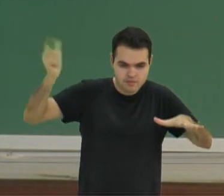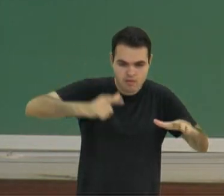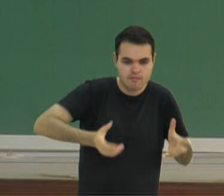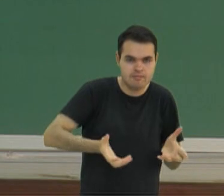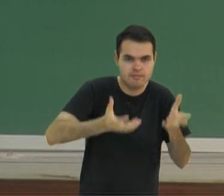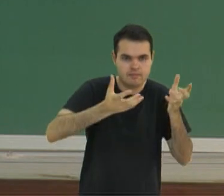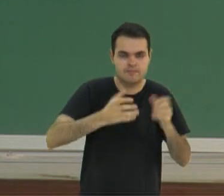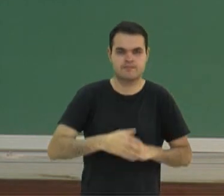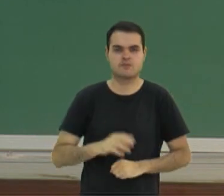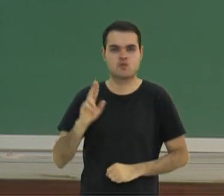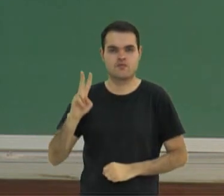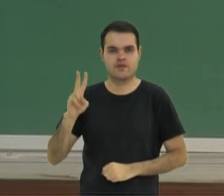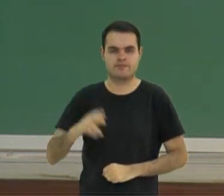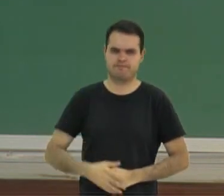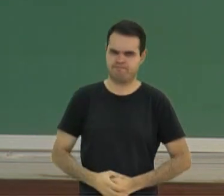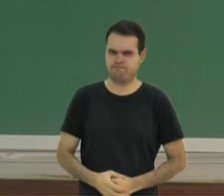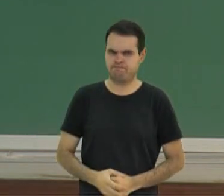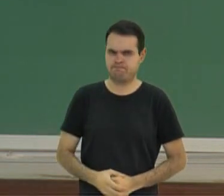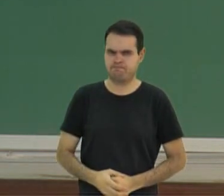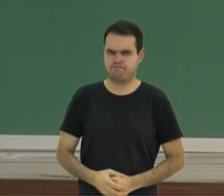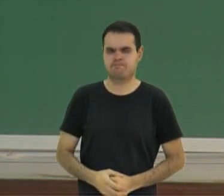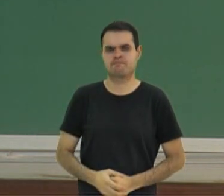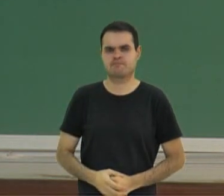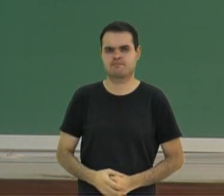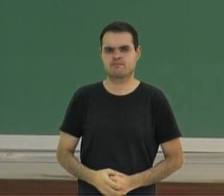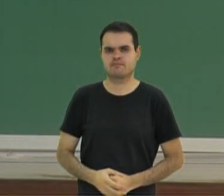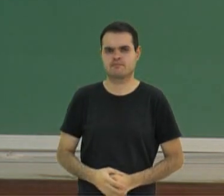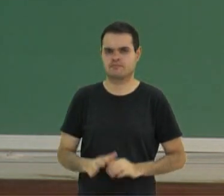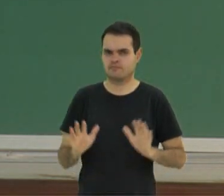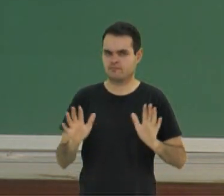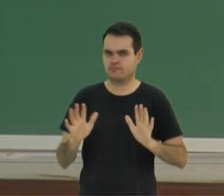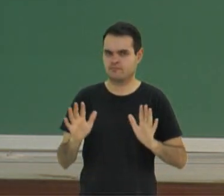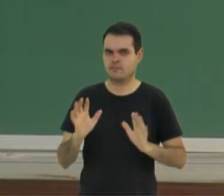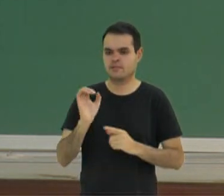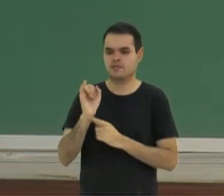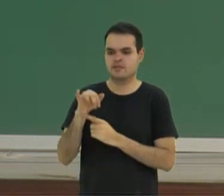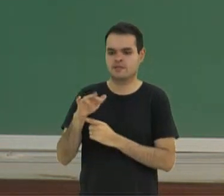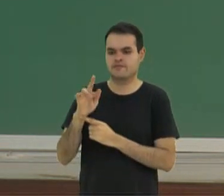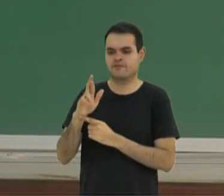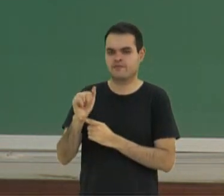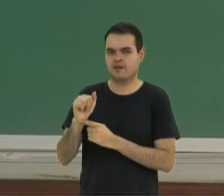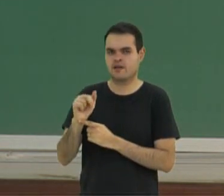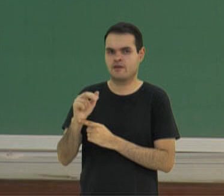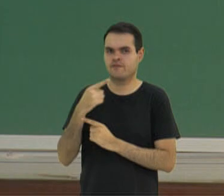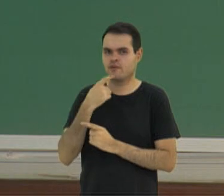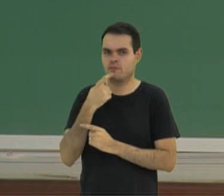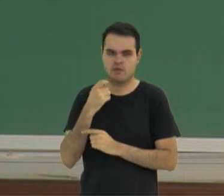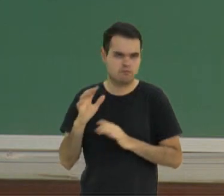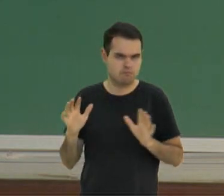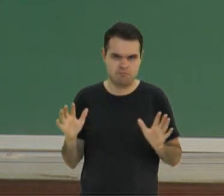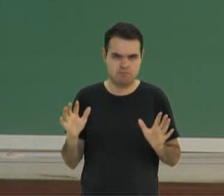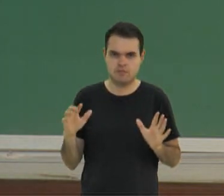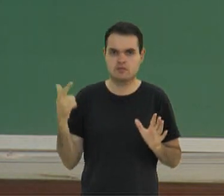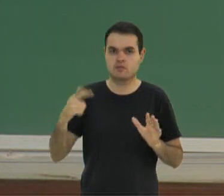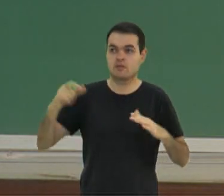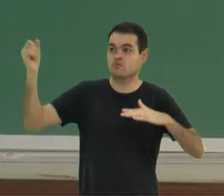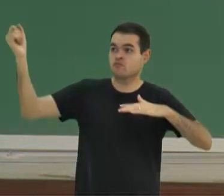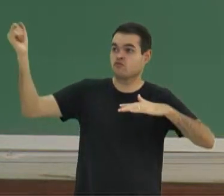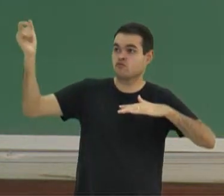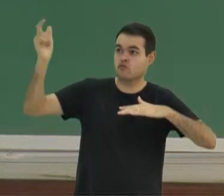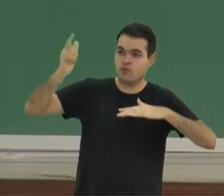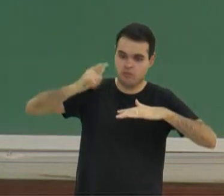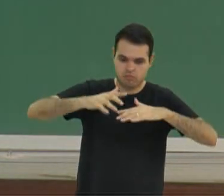querido. Ultravioleta é infravermelho, meus queridos. Então olha aqui, ó, nós não temos aquecimento de água através